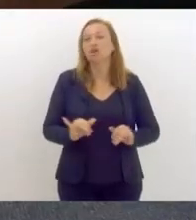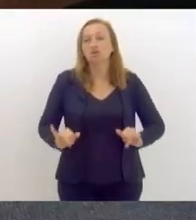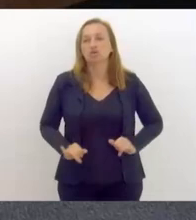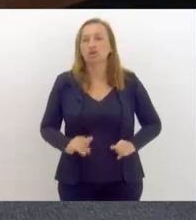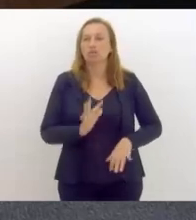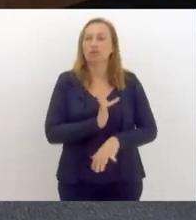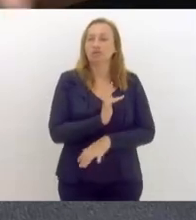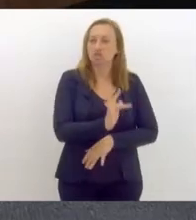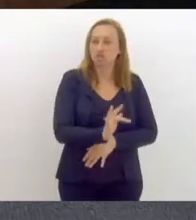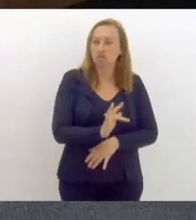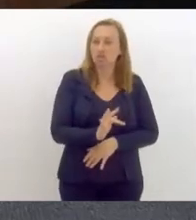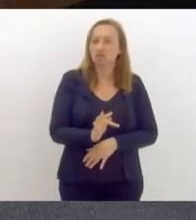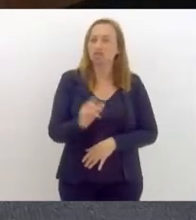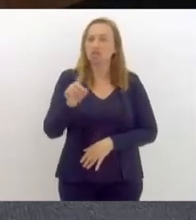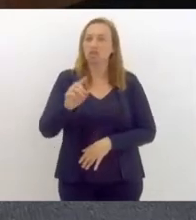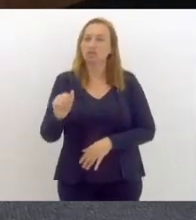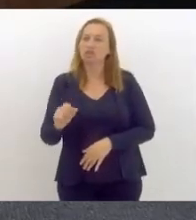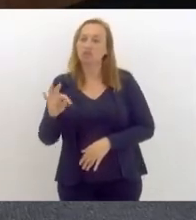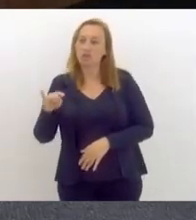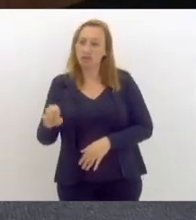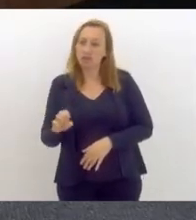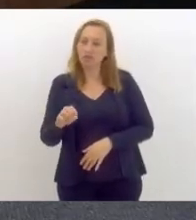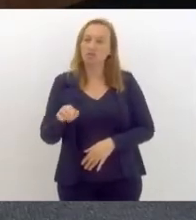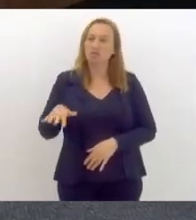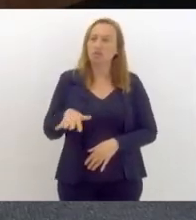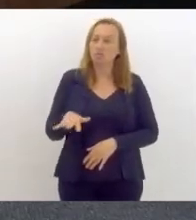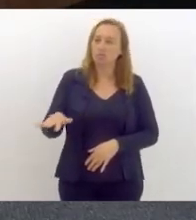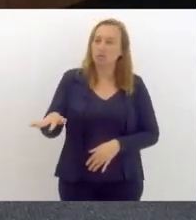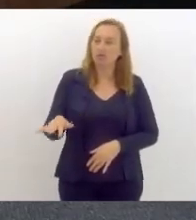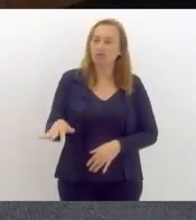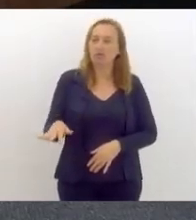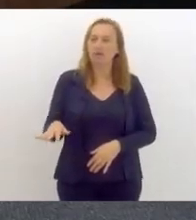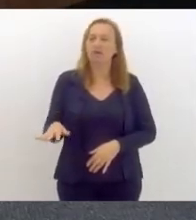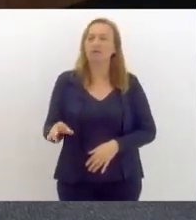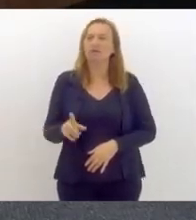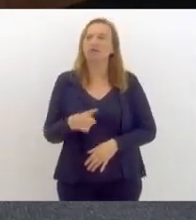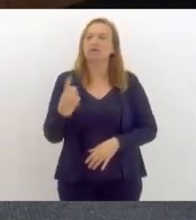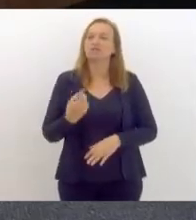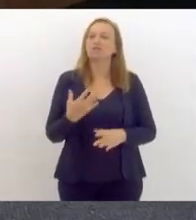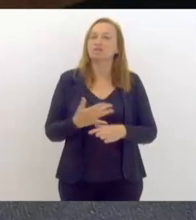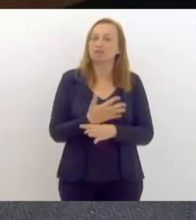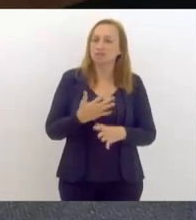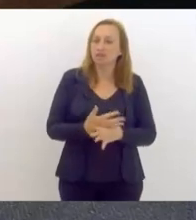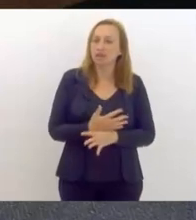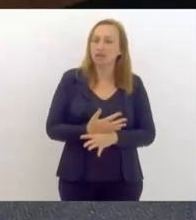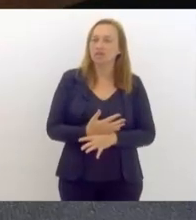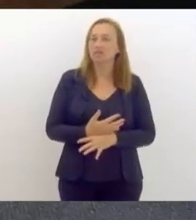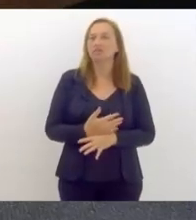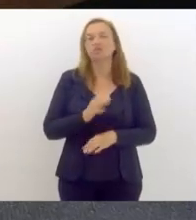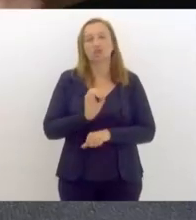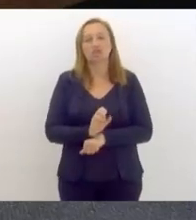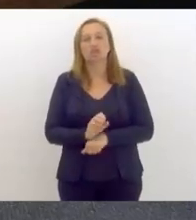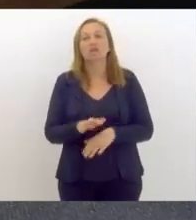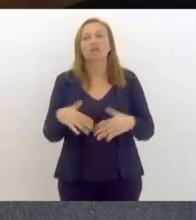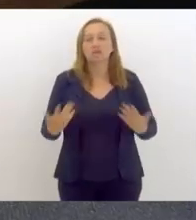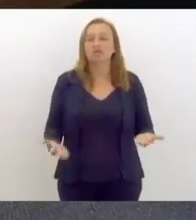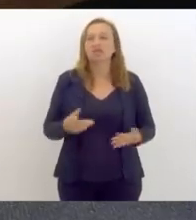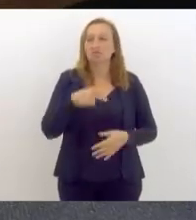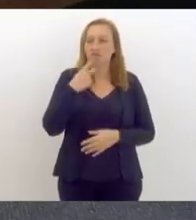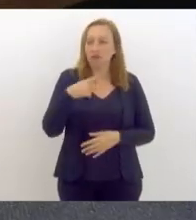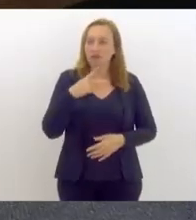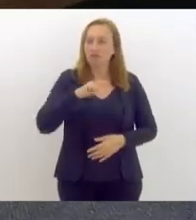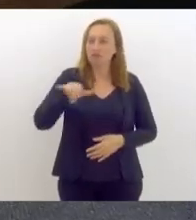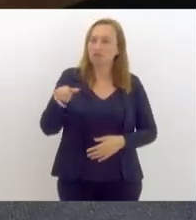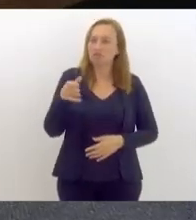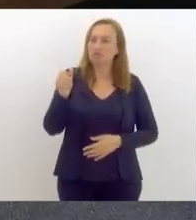na região da zona oeste e nos Monstros favelas loteamentos do nosso do nosso da nossa cidade e do nosso Estado então já falei com Jari